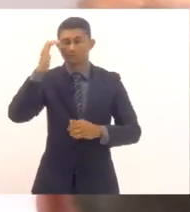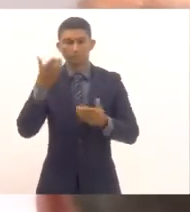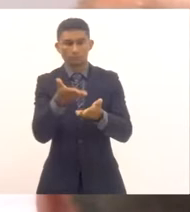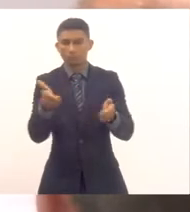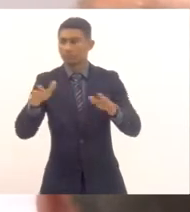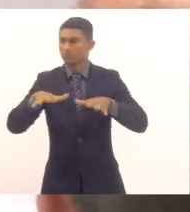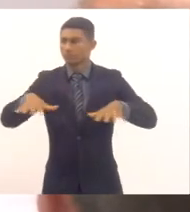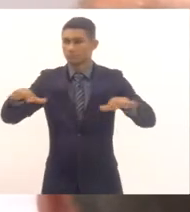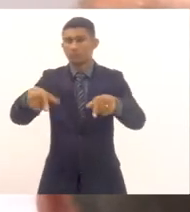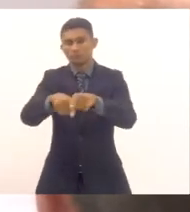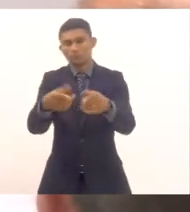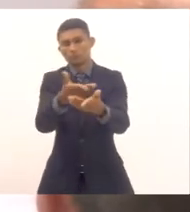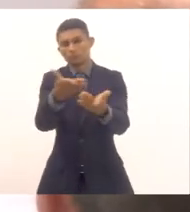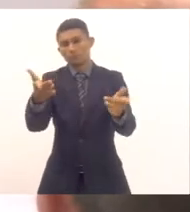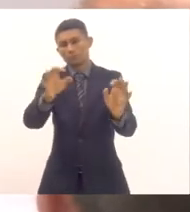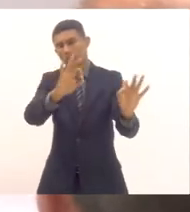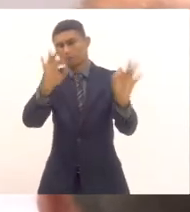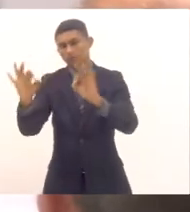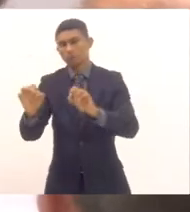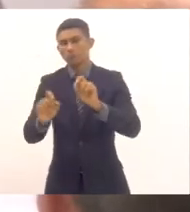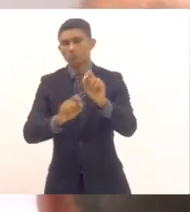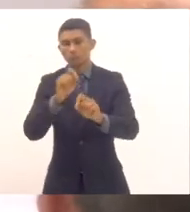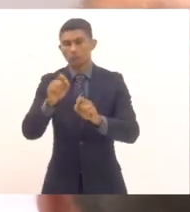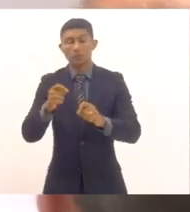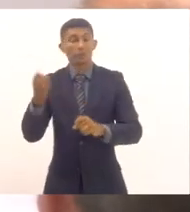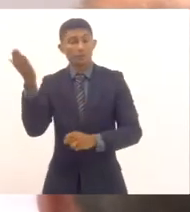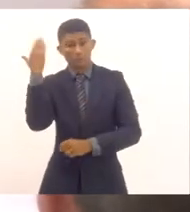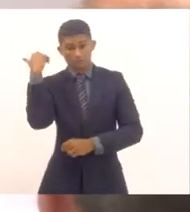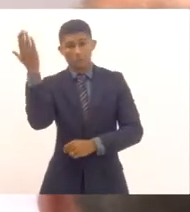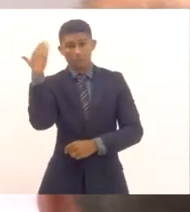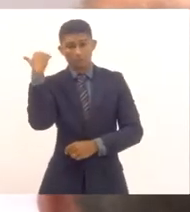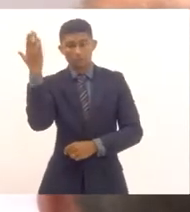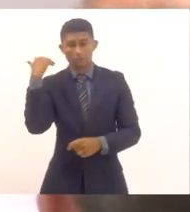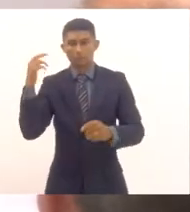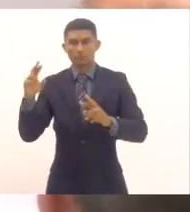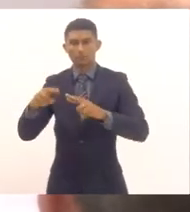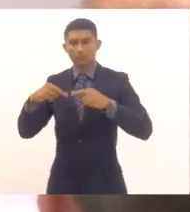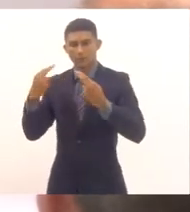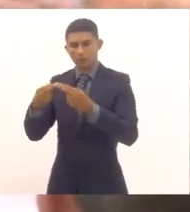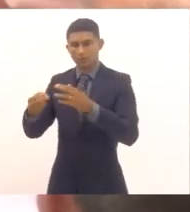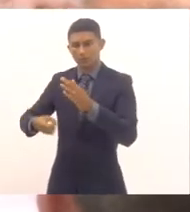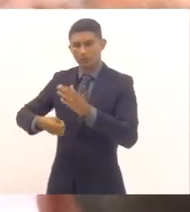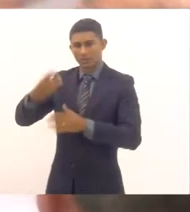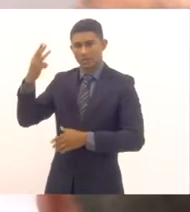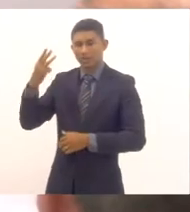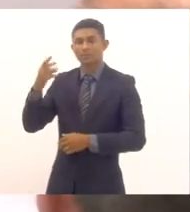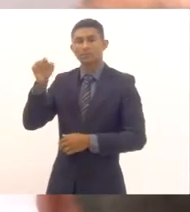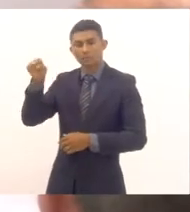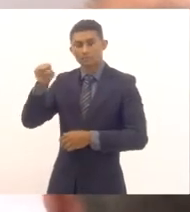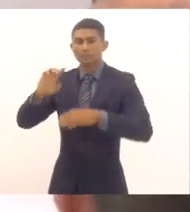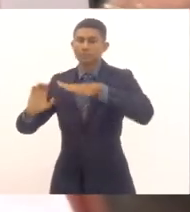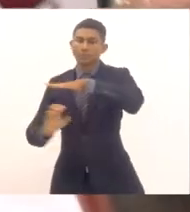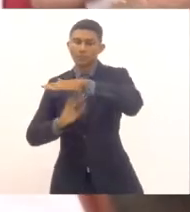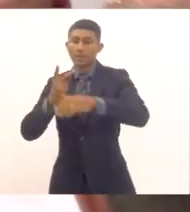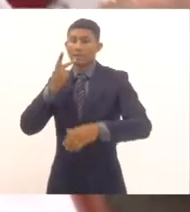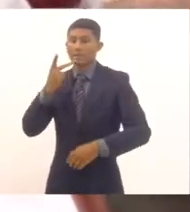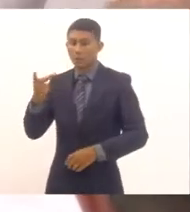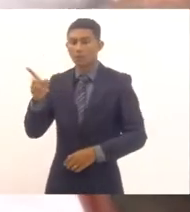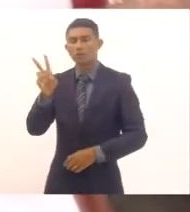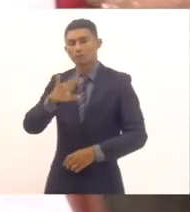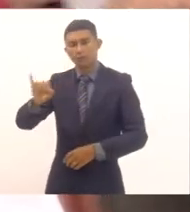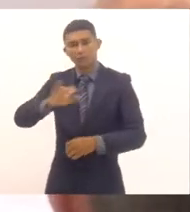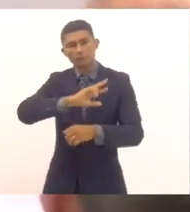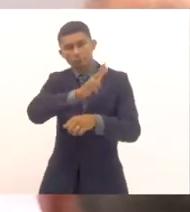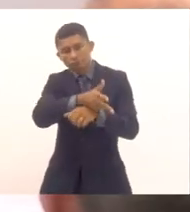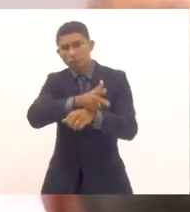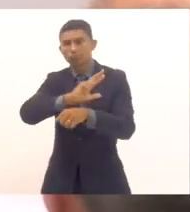CPI que está nos ouvindo que foi colocado lá atrás o Luiz Henrique foi que existe dia essa possibilidade né que